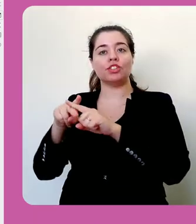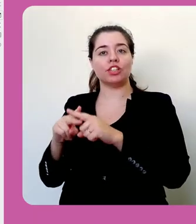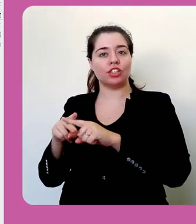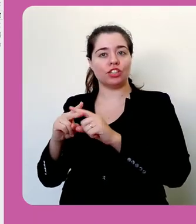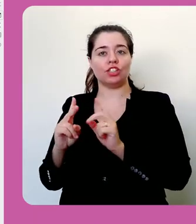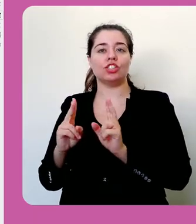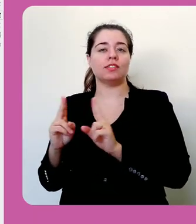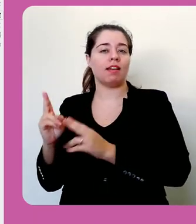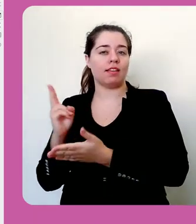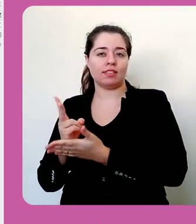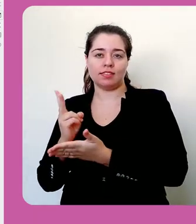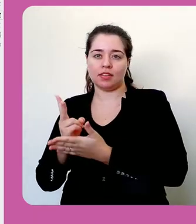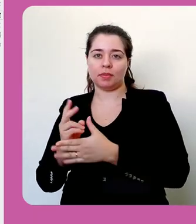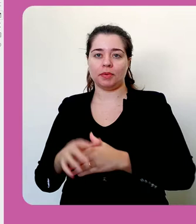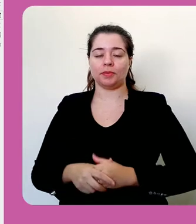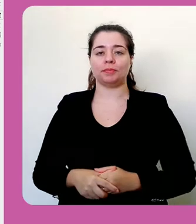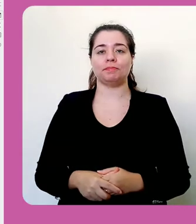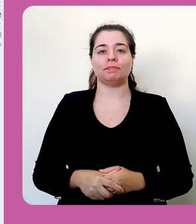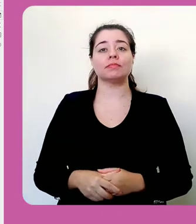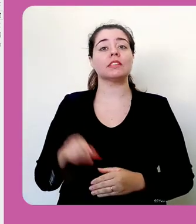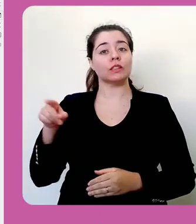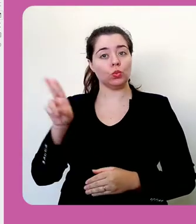envio de um relatório de estágio,